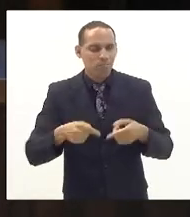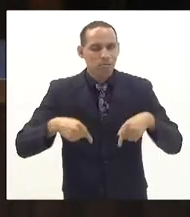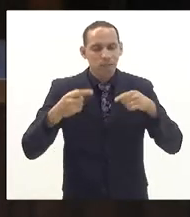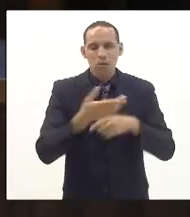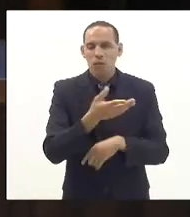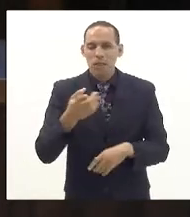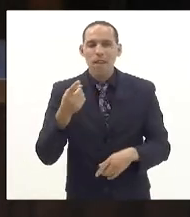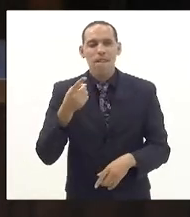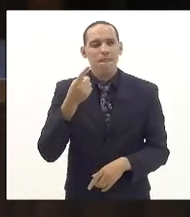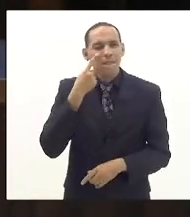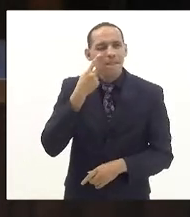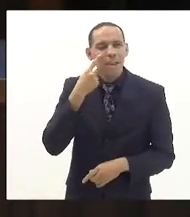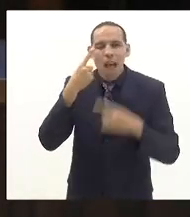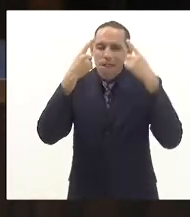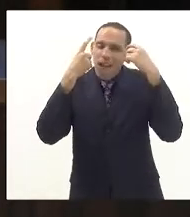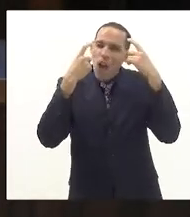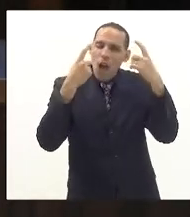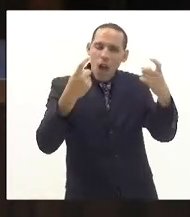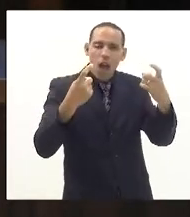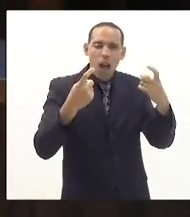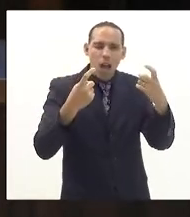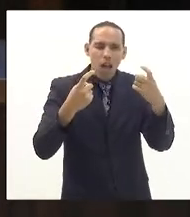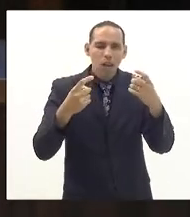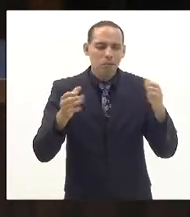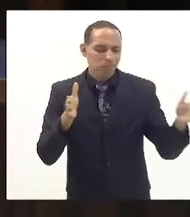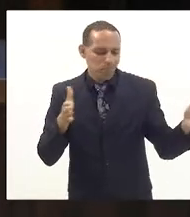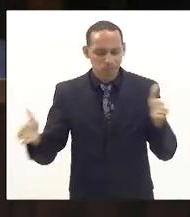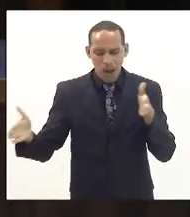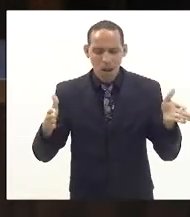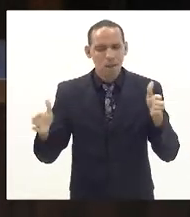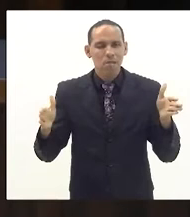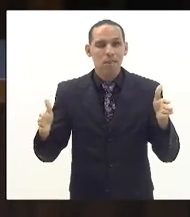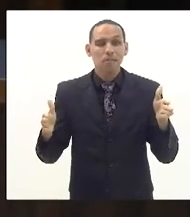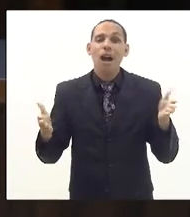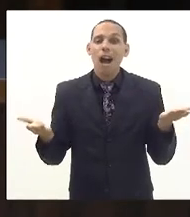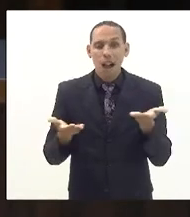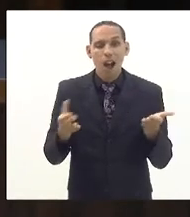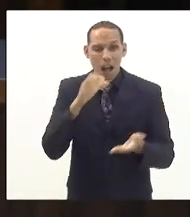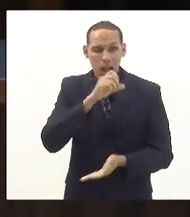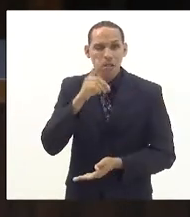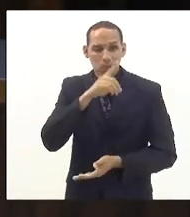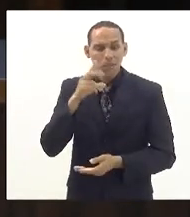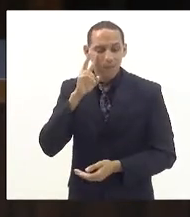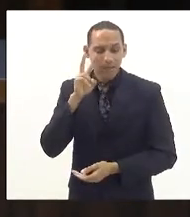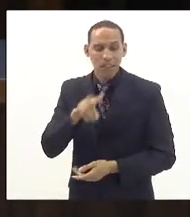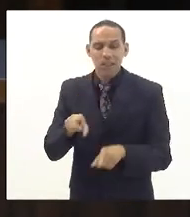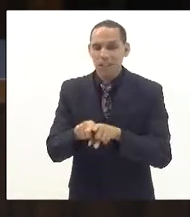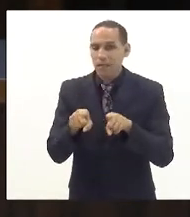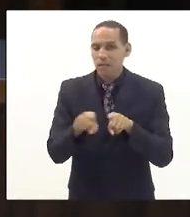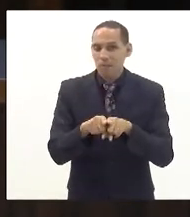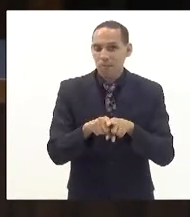violência isoladas, né, durante todo esse tempo e nesse fim de semana. Então,